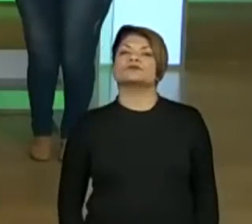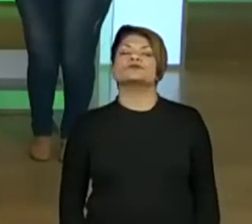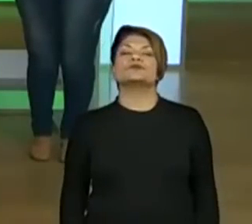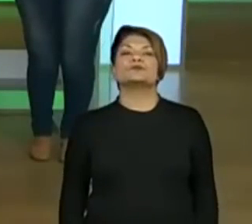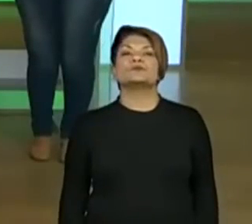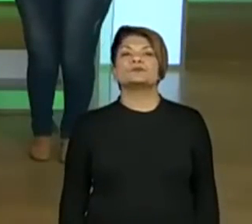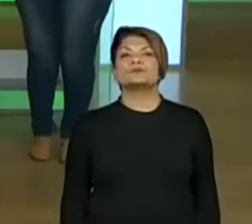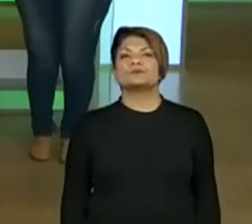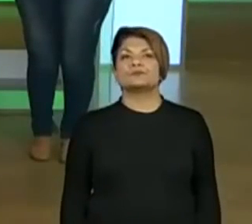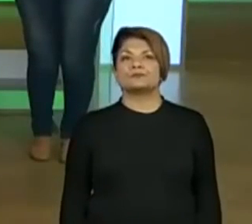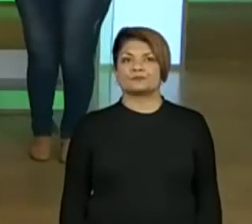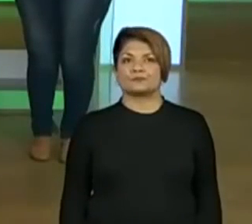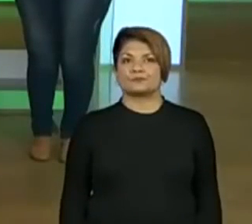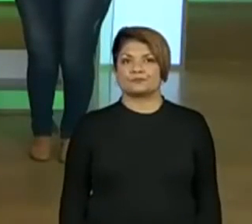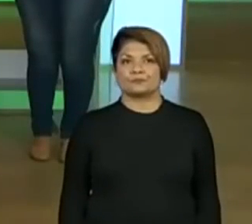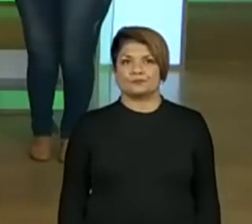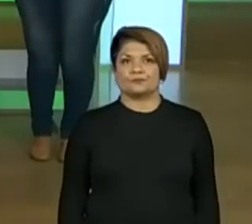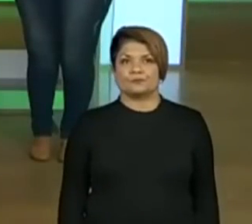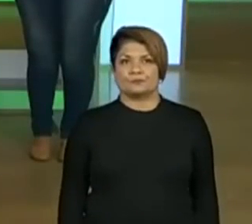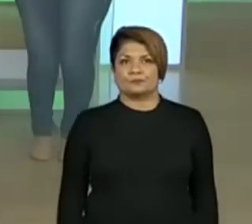ordem.